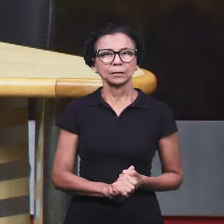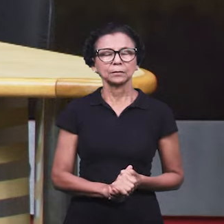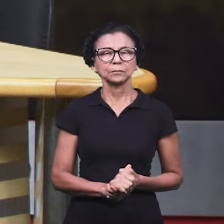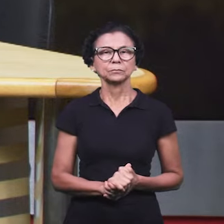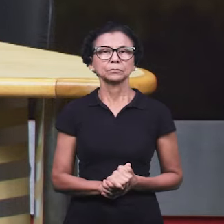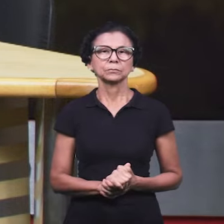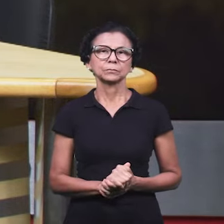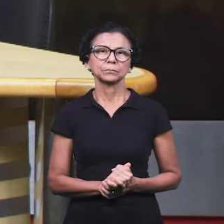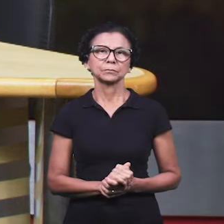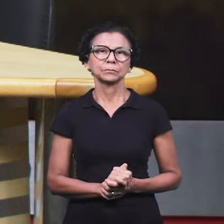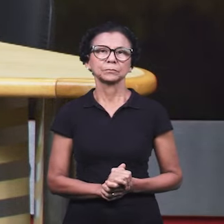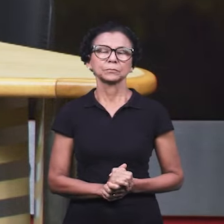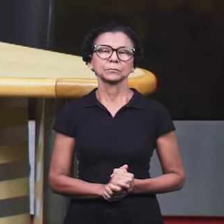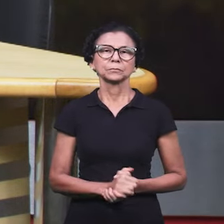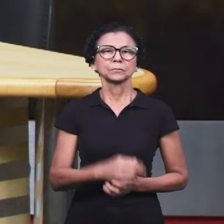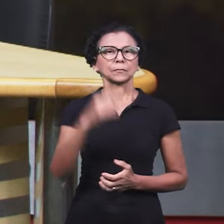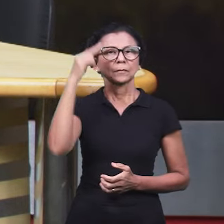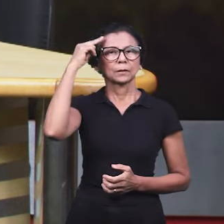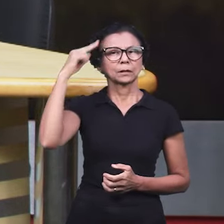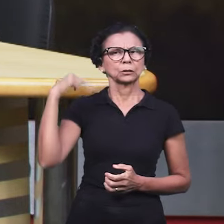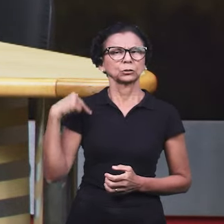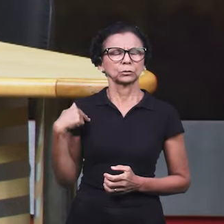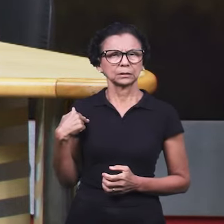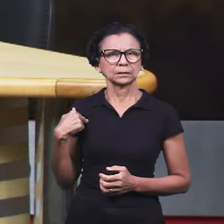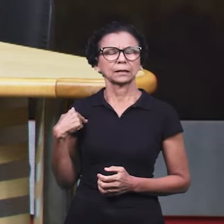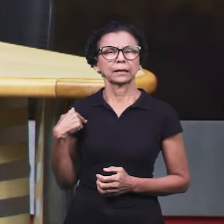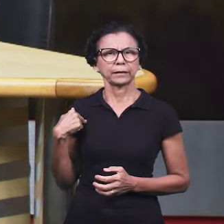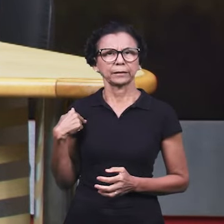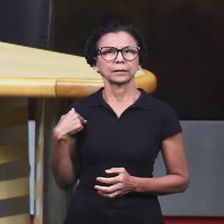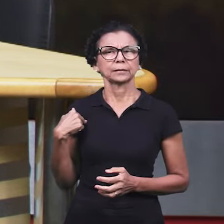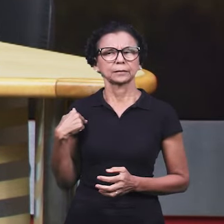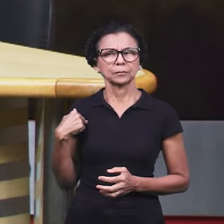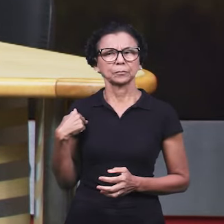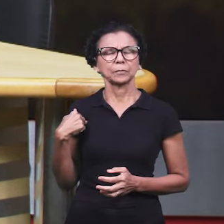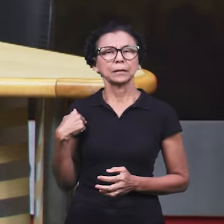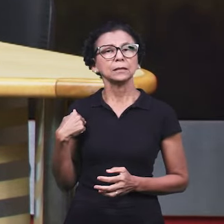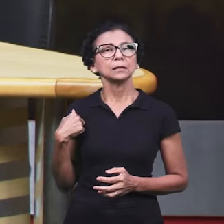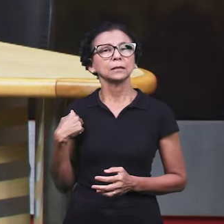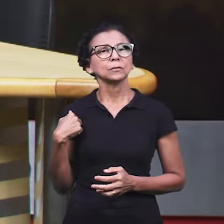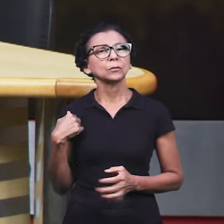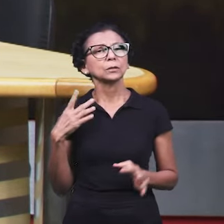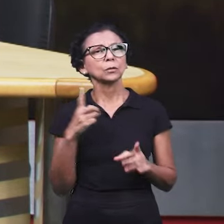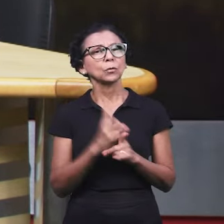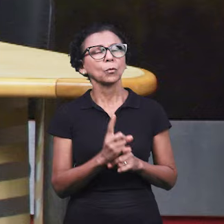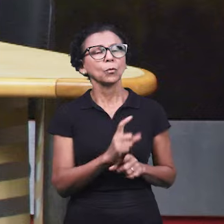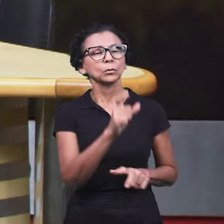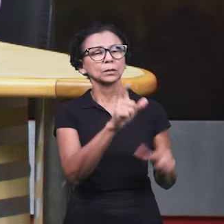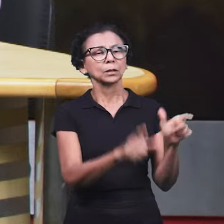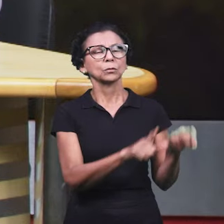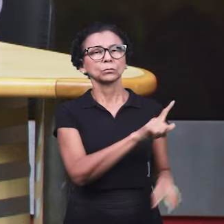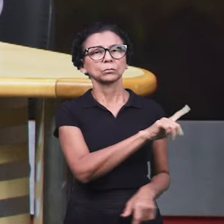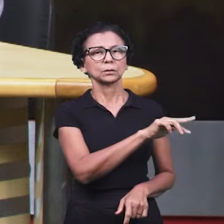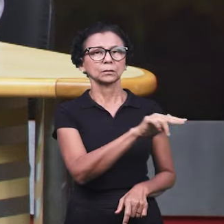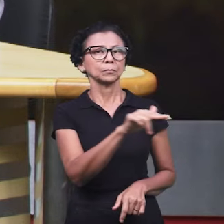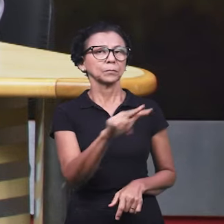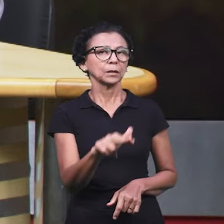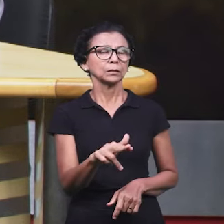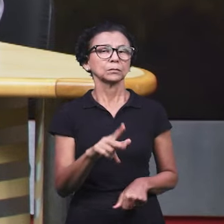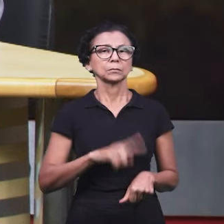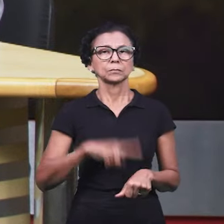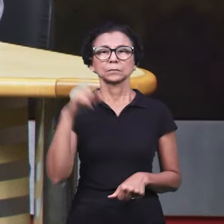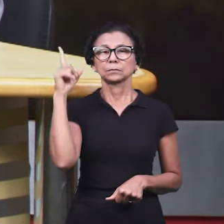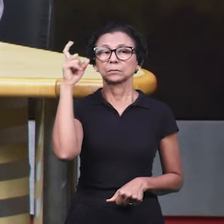forte quando ele recebe os seus irmãos ali momento difícil momento da Reconciliação e o projeto de Deus entendido ali